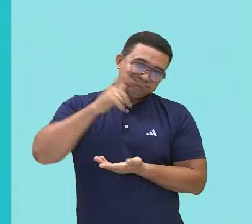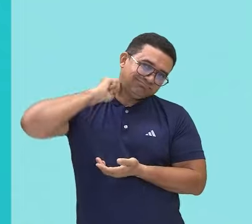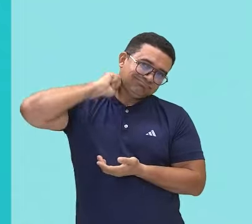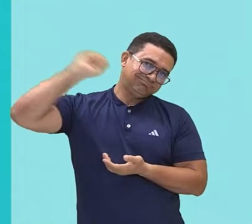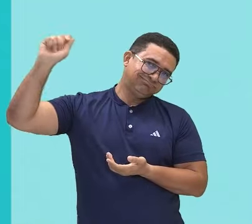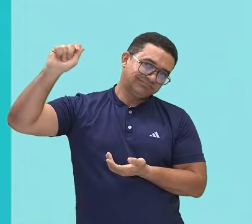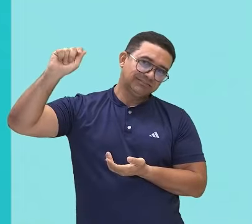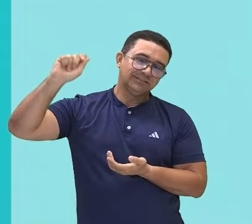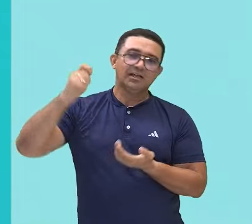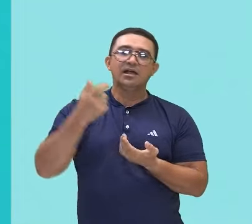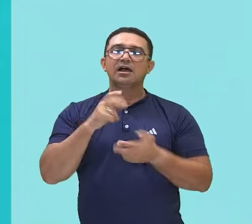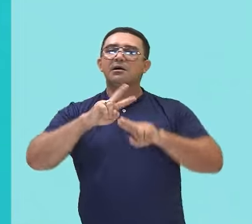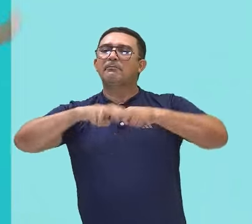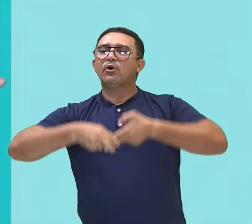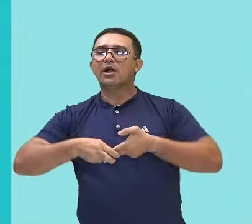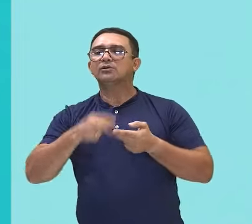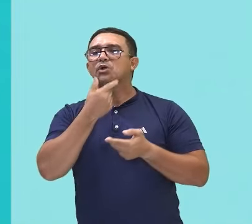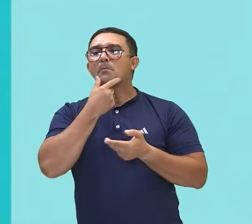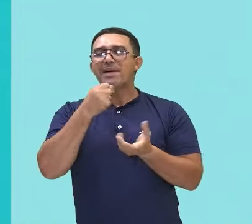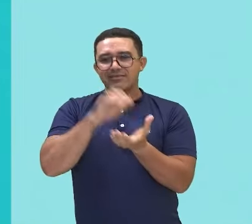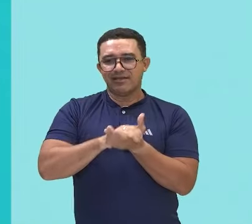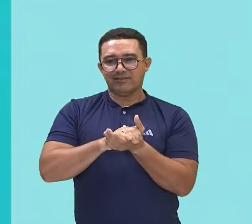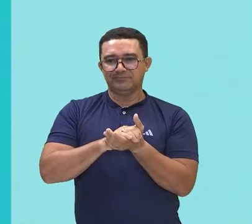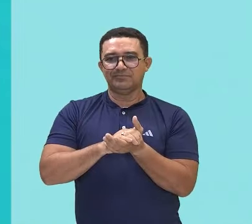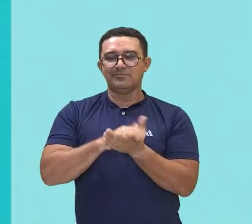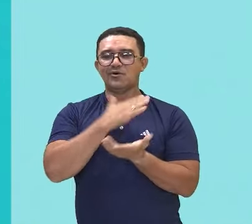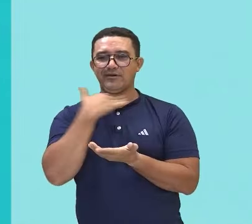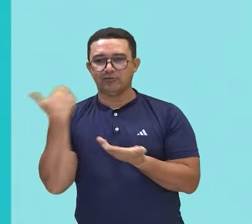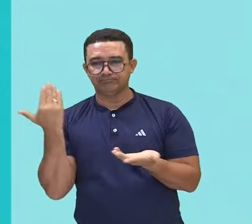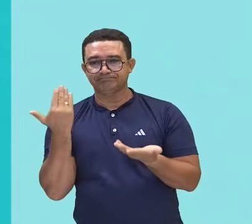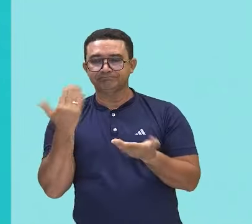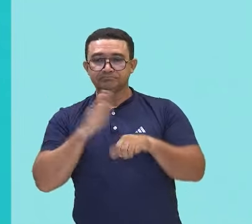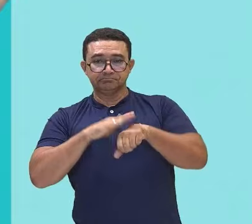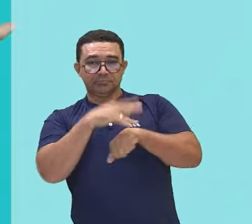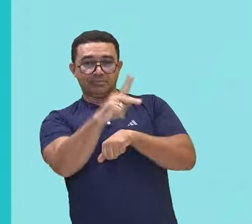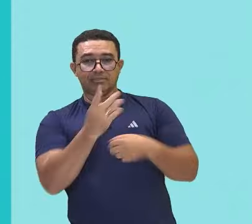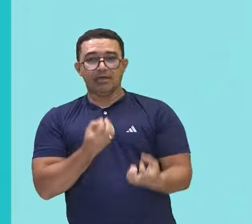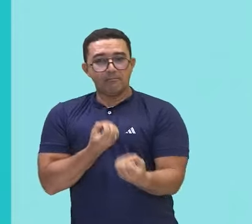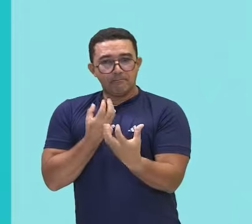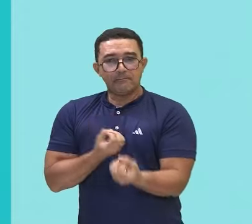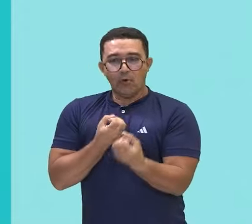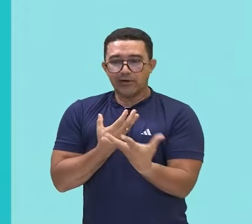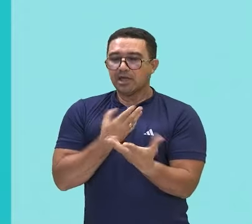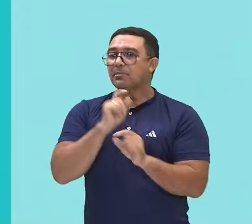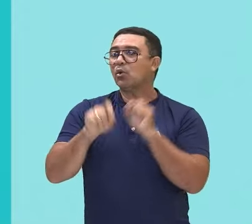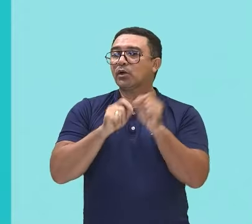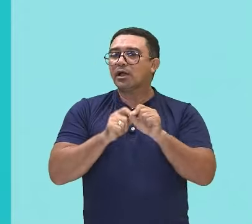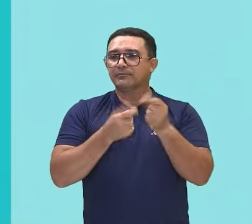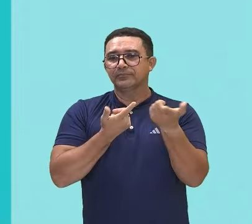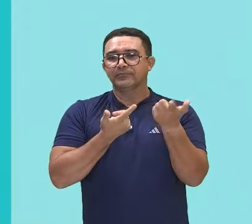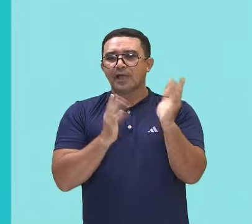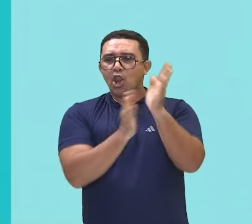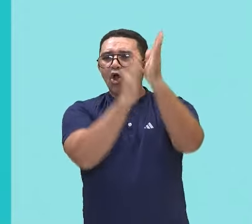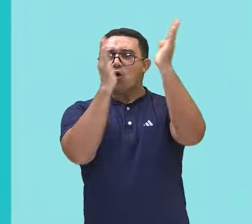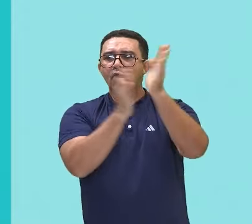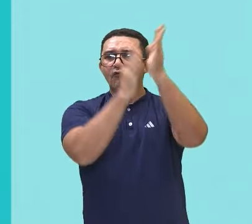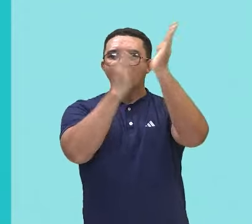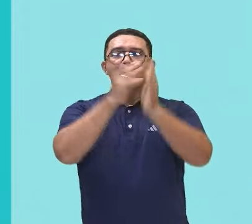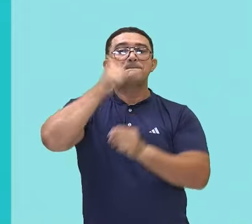questão que eu expliquei. E aí os poemas dela se voltam para a exaltação das musas aí